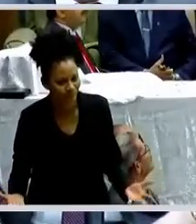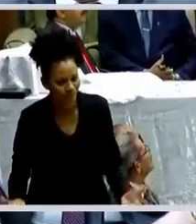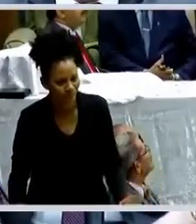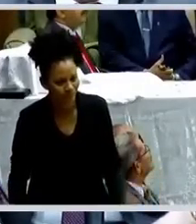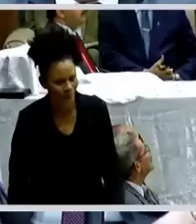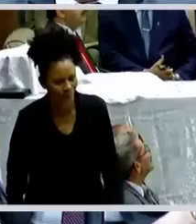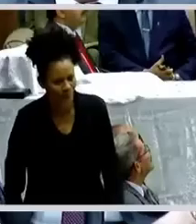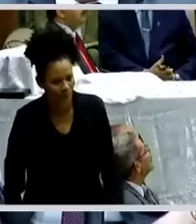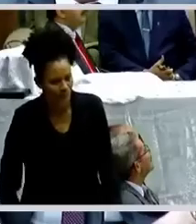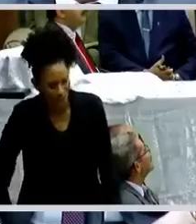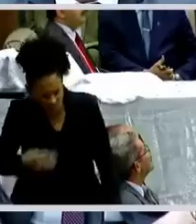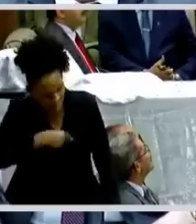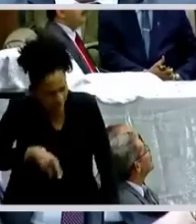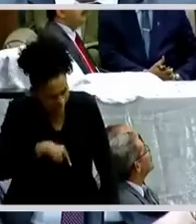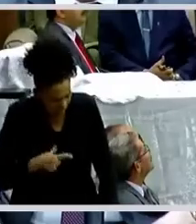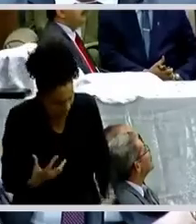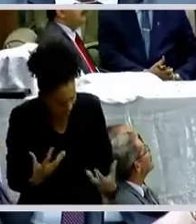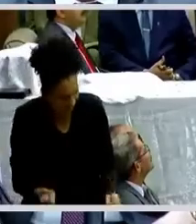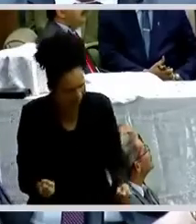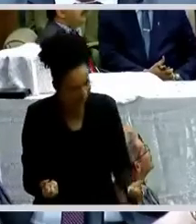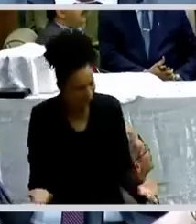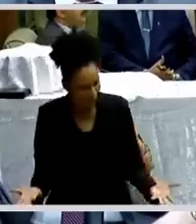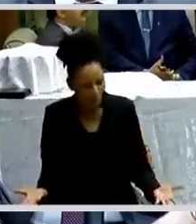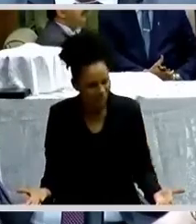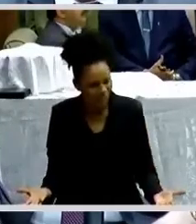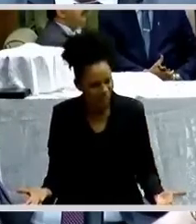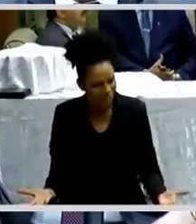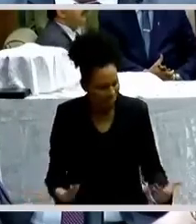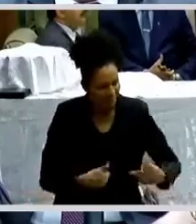A lógica era: Jesus, não liga mais para ninguém.